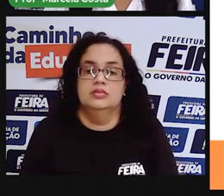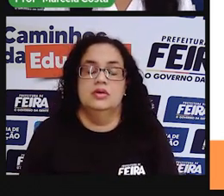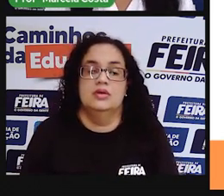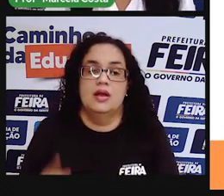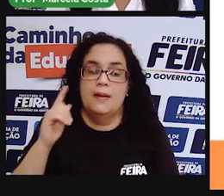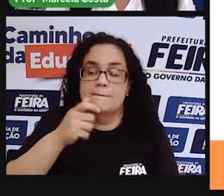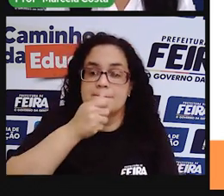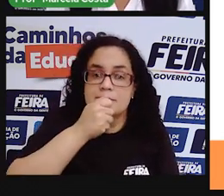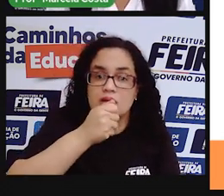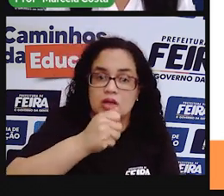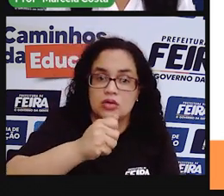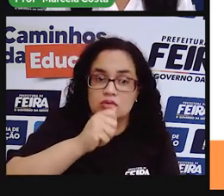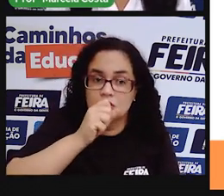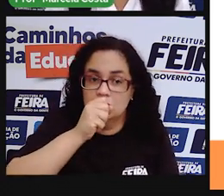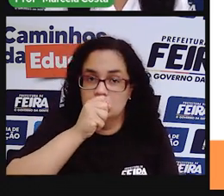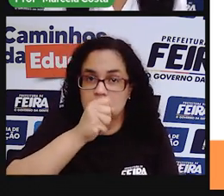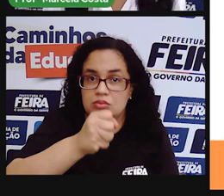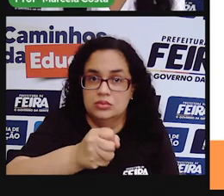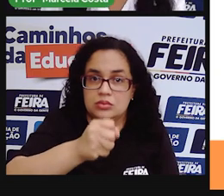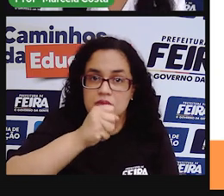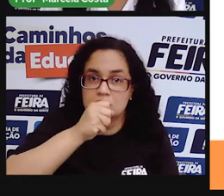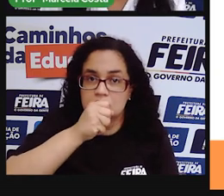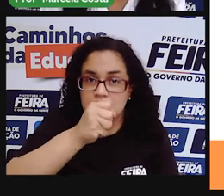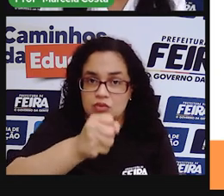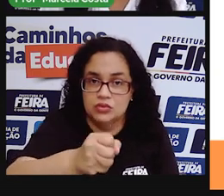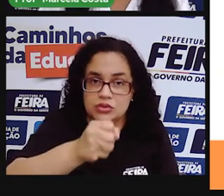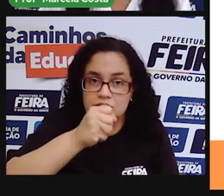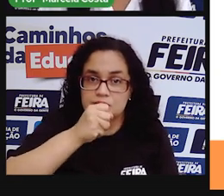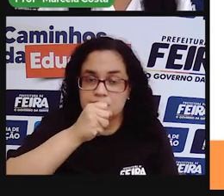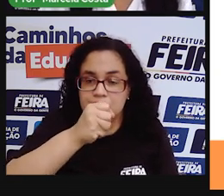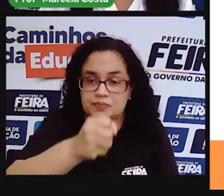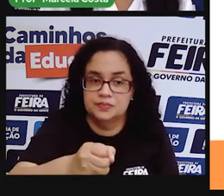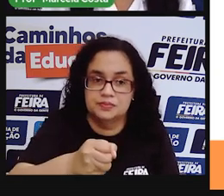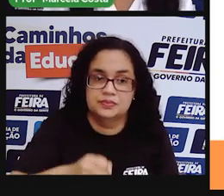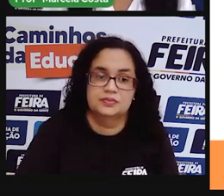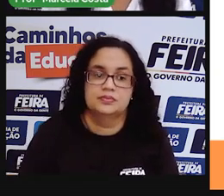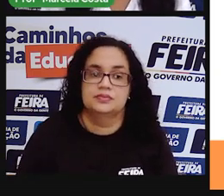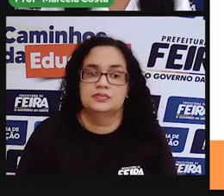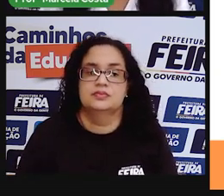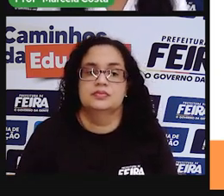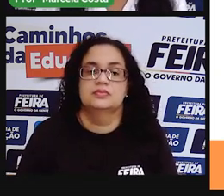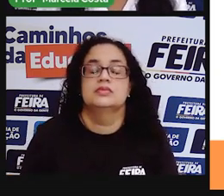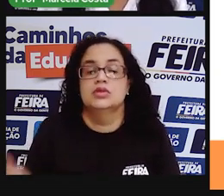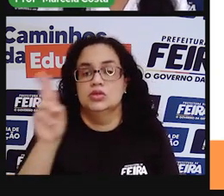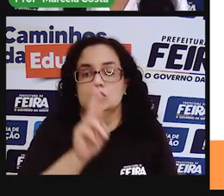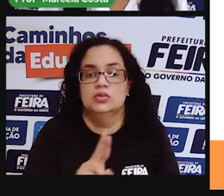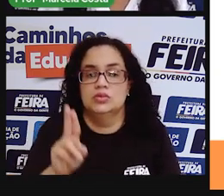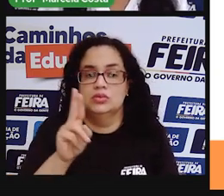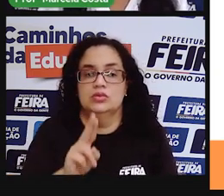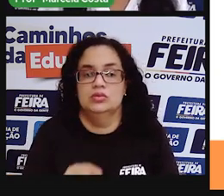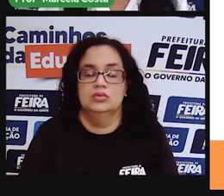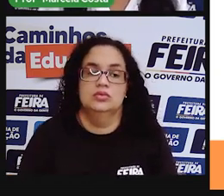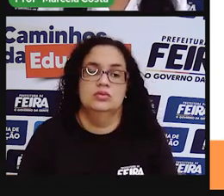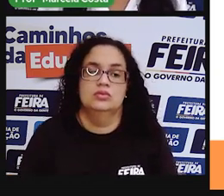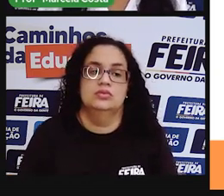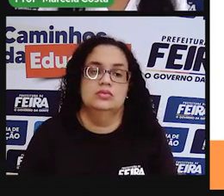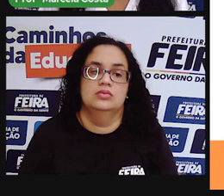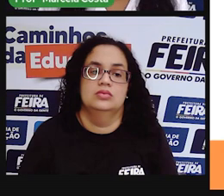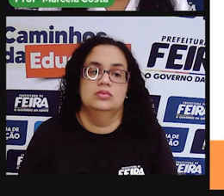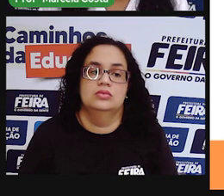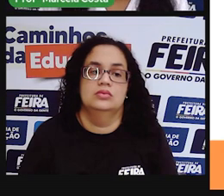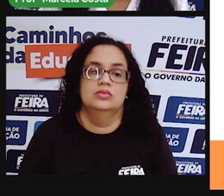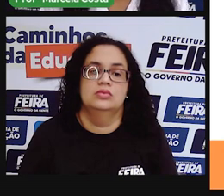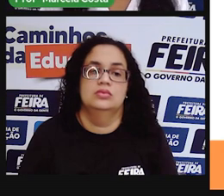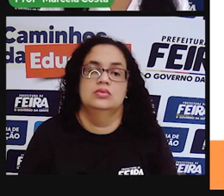E esse símbolo que está representando o microfone, né, que você usa geralmente para fazer